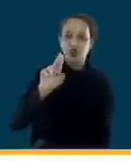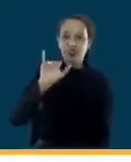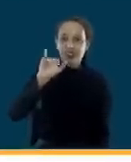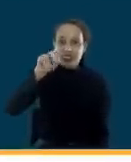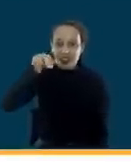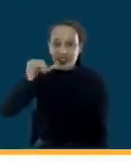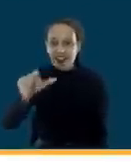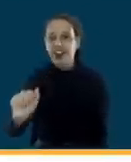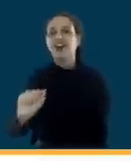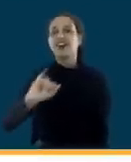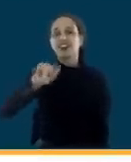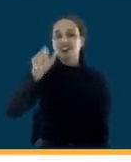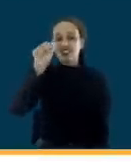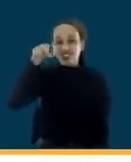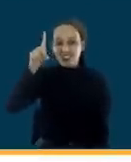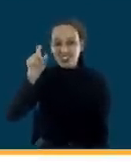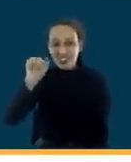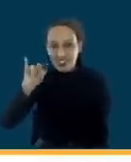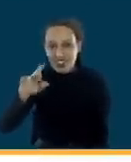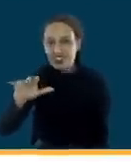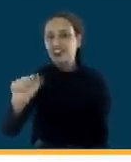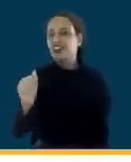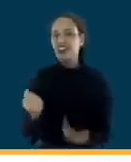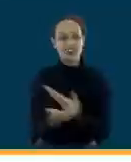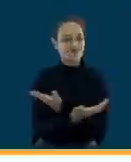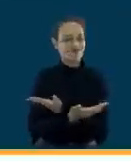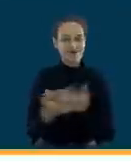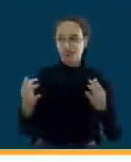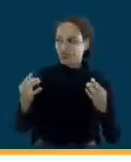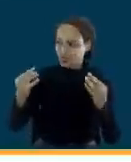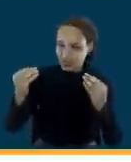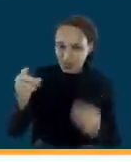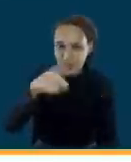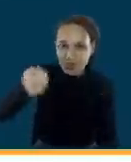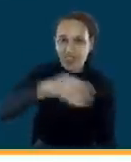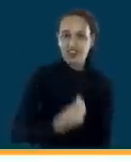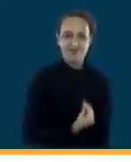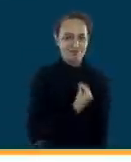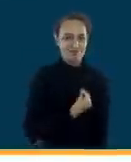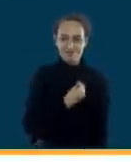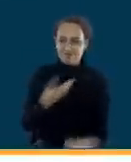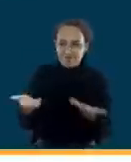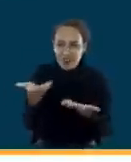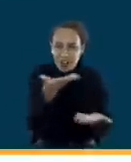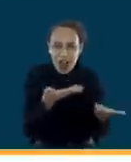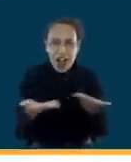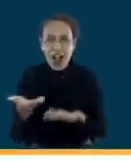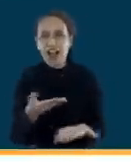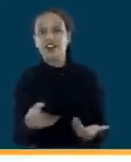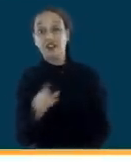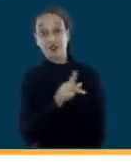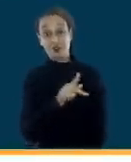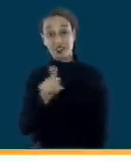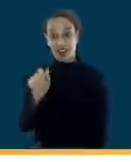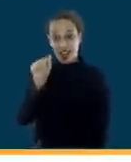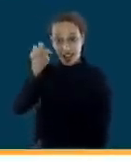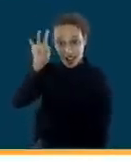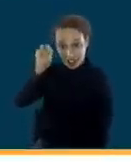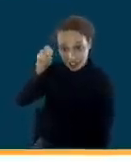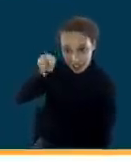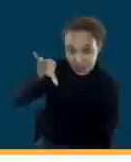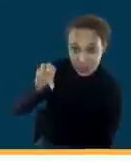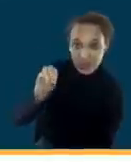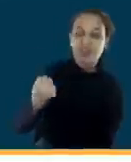Jandira, Daniele, Adolfo, Aline, todo mundo que participou aqui, presidente Antônio Queiroz, muito obrigado, gente. Estamos